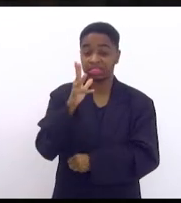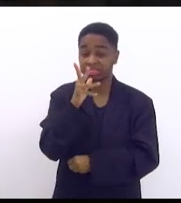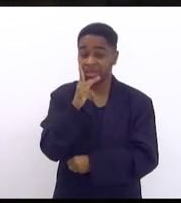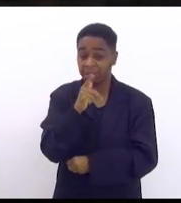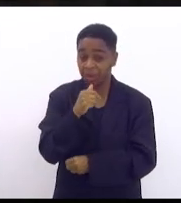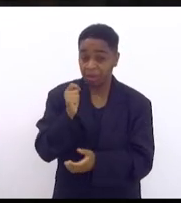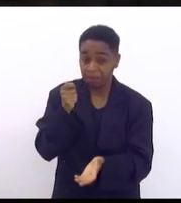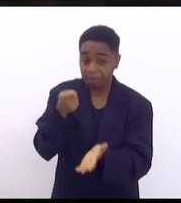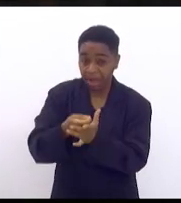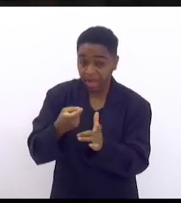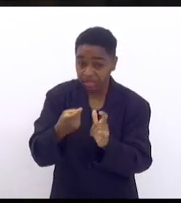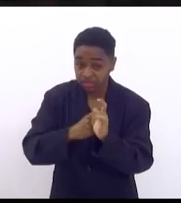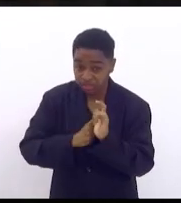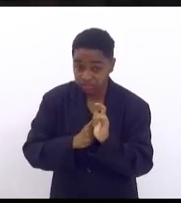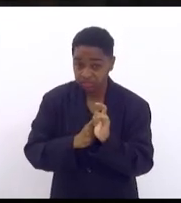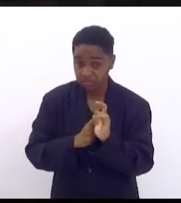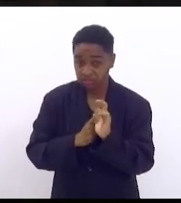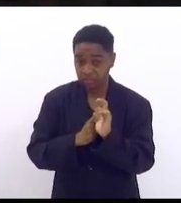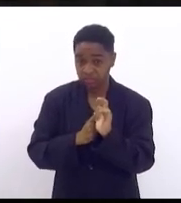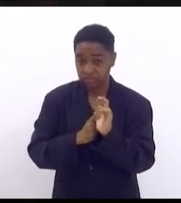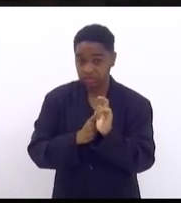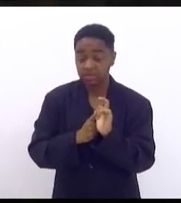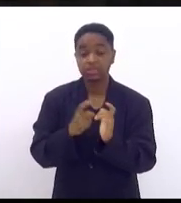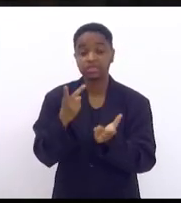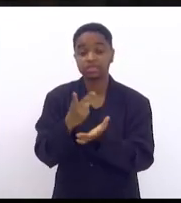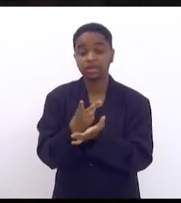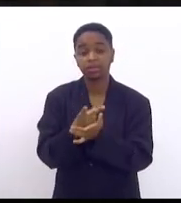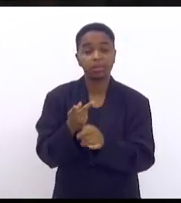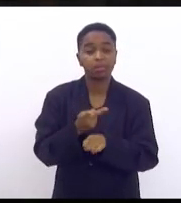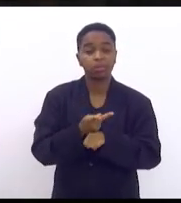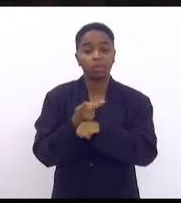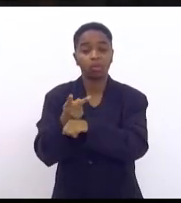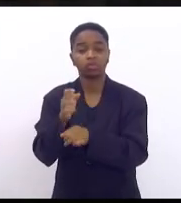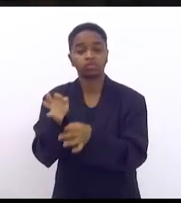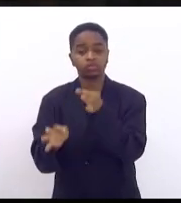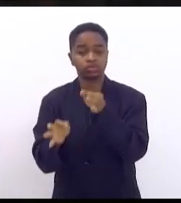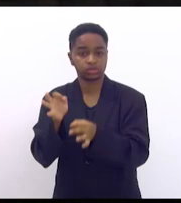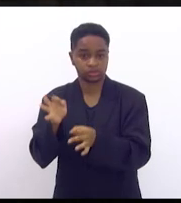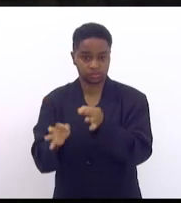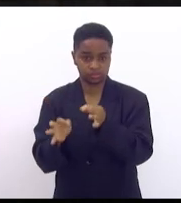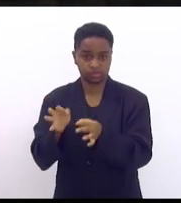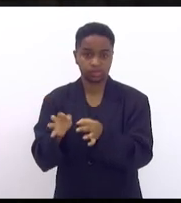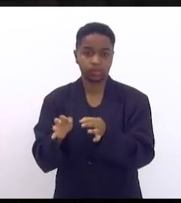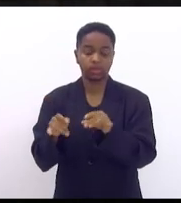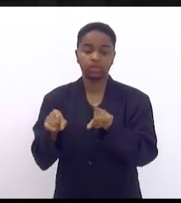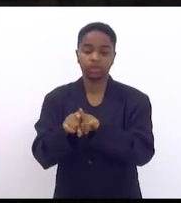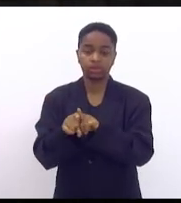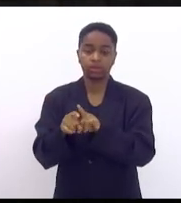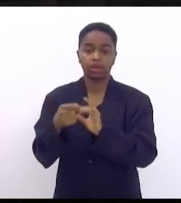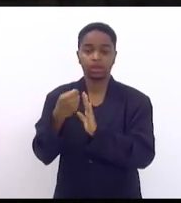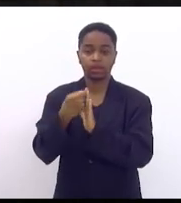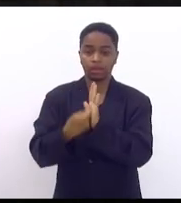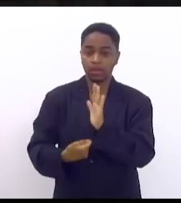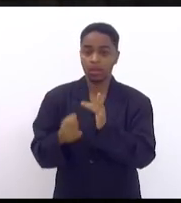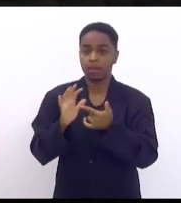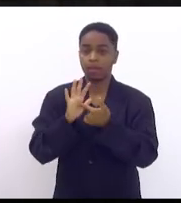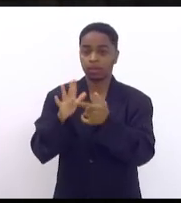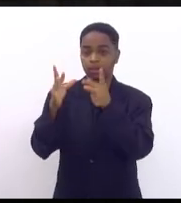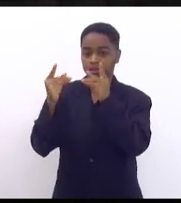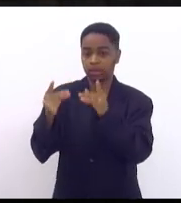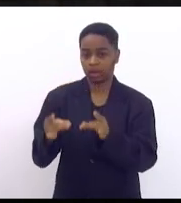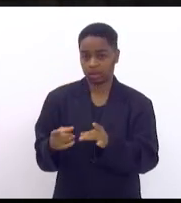dívidas, recorrendo ao Poder Judiciário, né, e inscrevendo-as em dívida